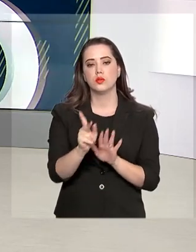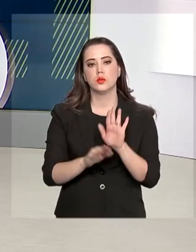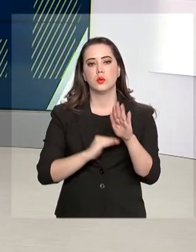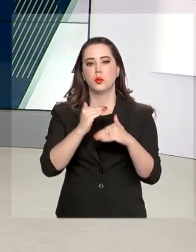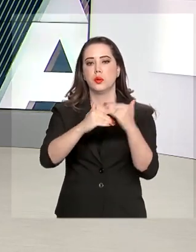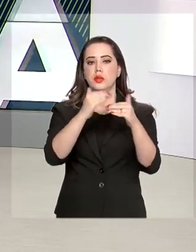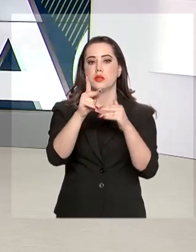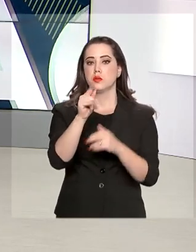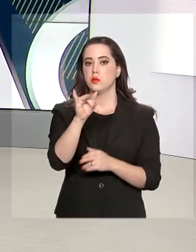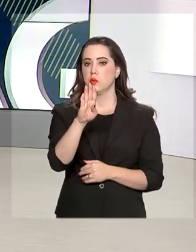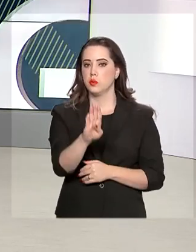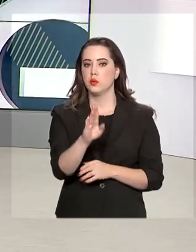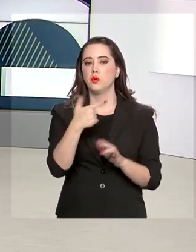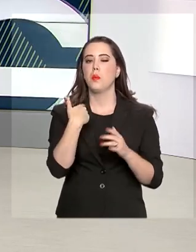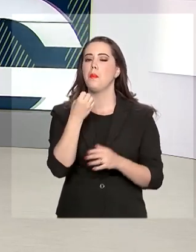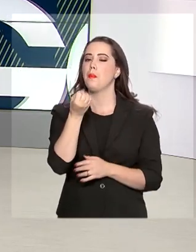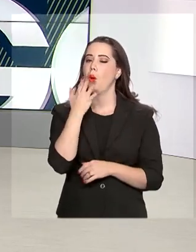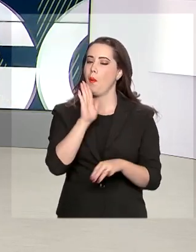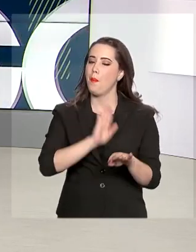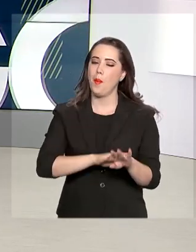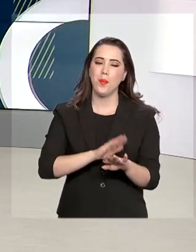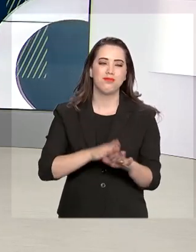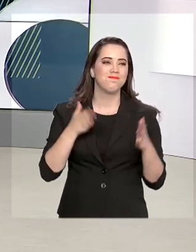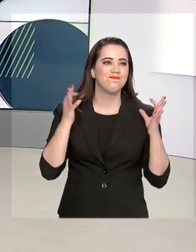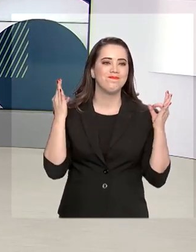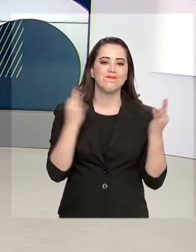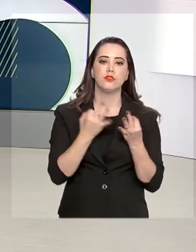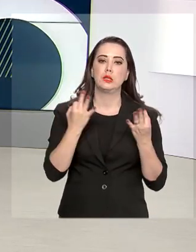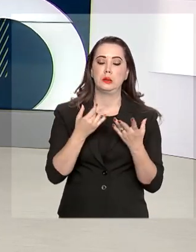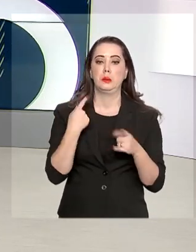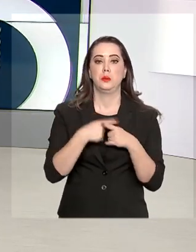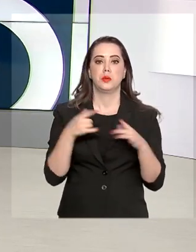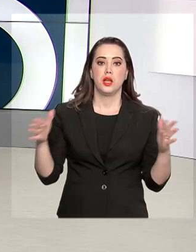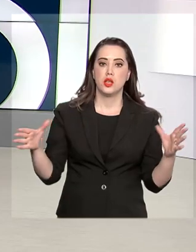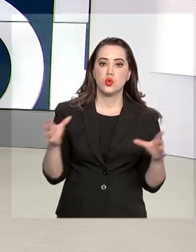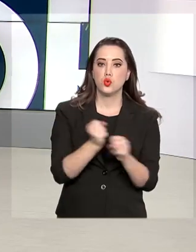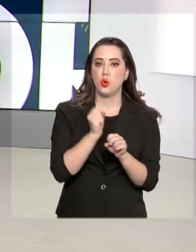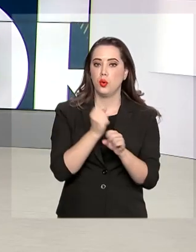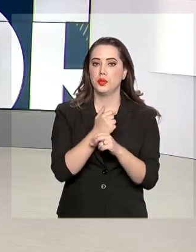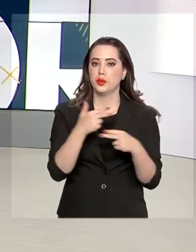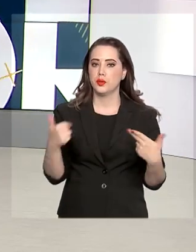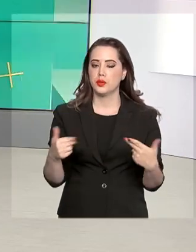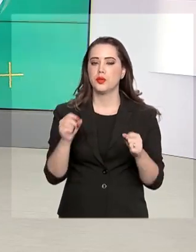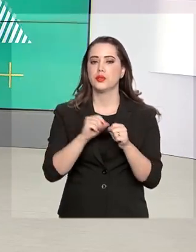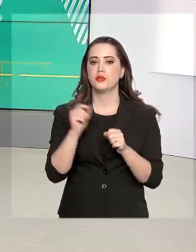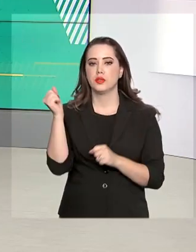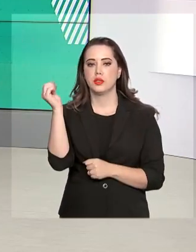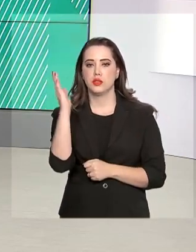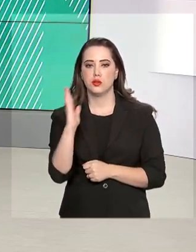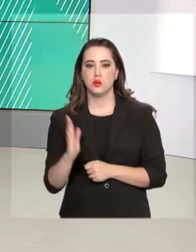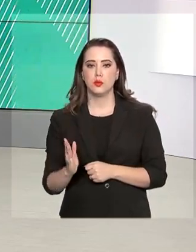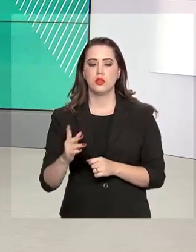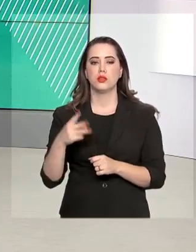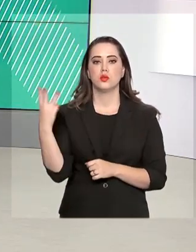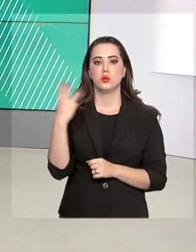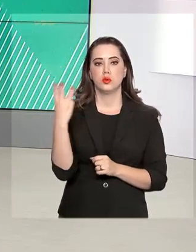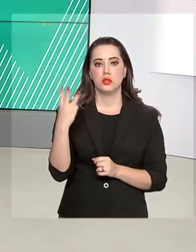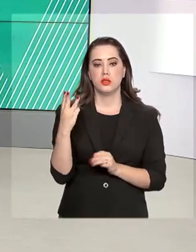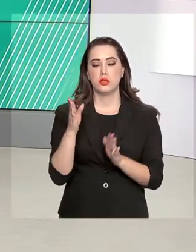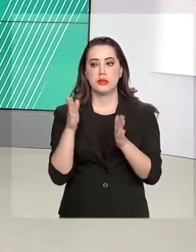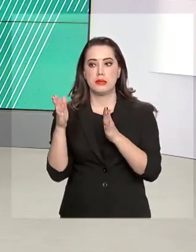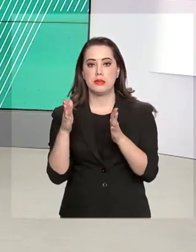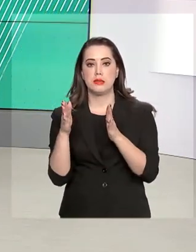a notícia do crescimento do PIB veio em boa hora. A soma dos bens e serviços produzidos no país no terceiro trimestre